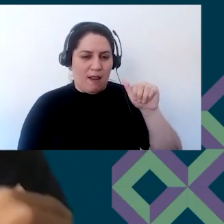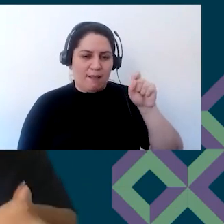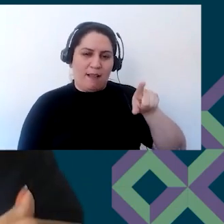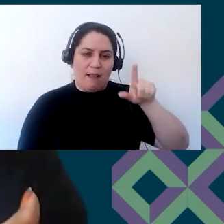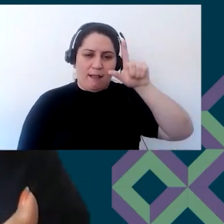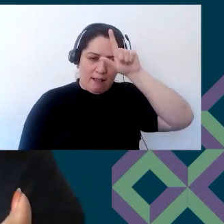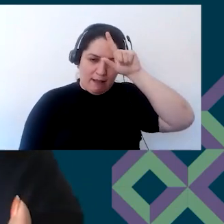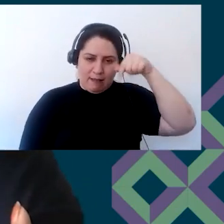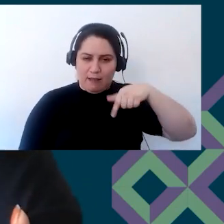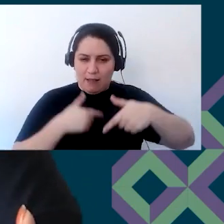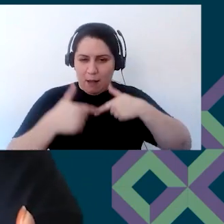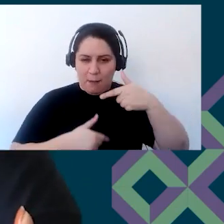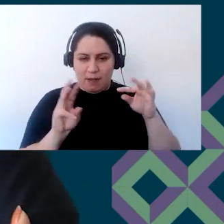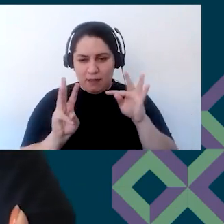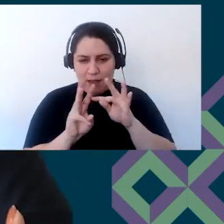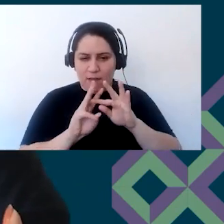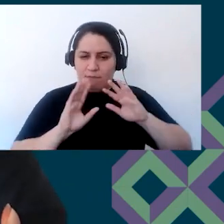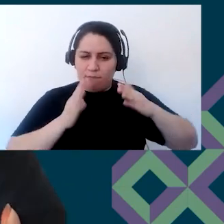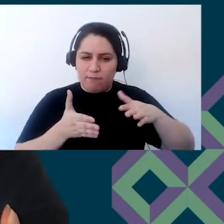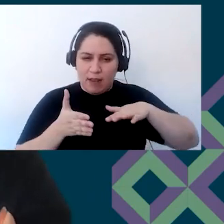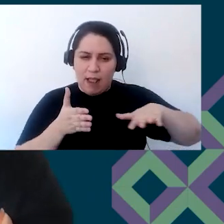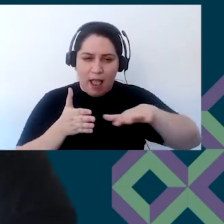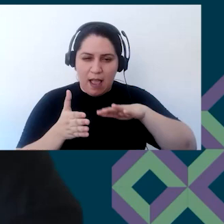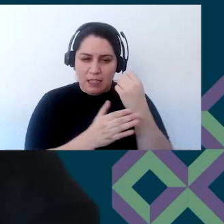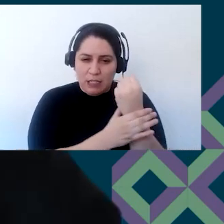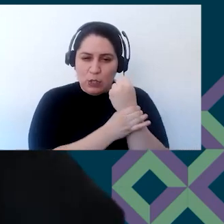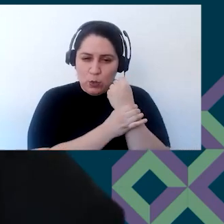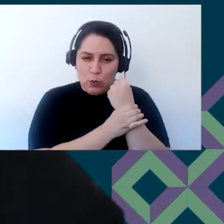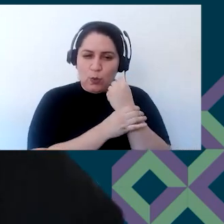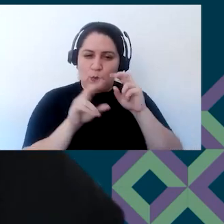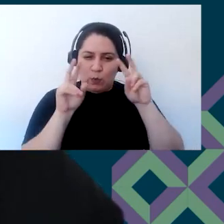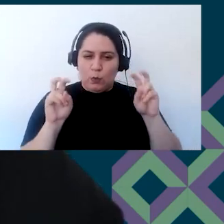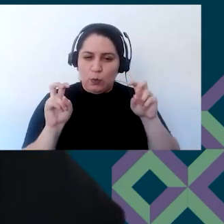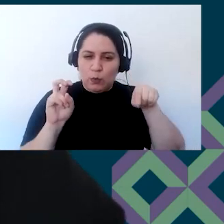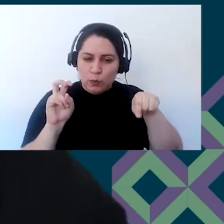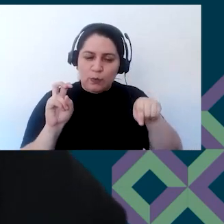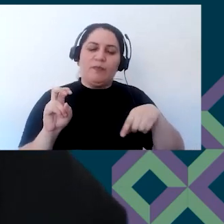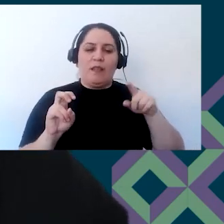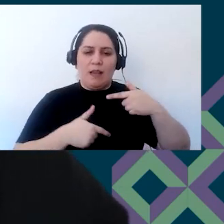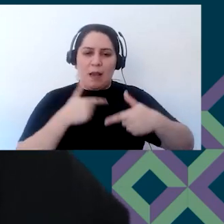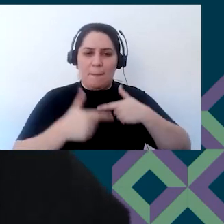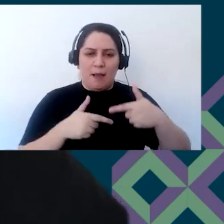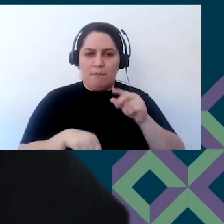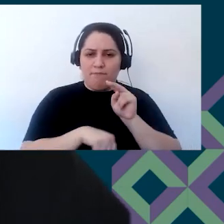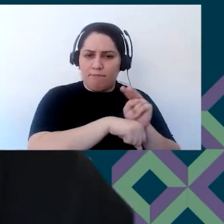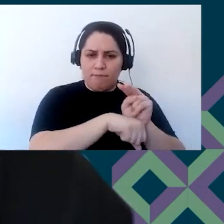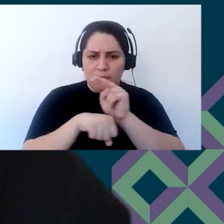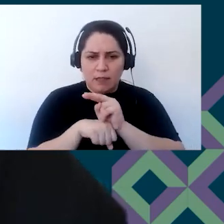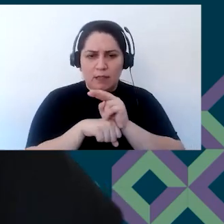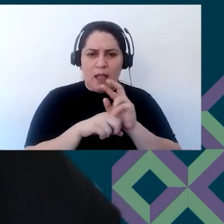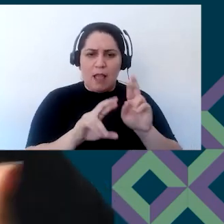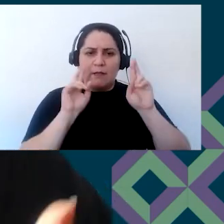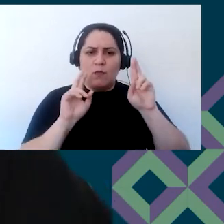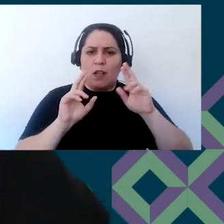na TOTWORKS, com especial interesse em segurança. Ela atua também no papel de Security Champion aqui na TOTWORKS,